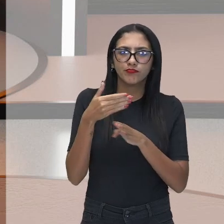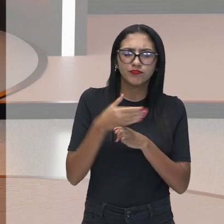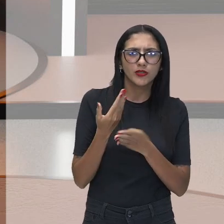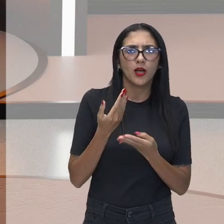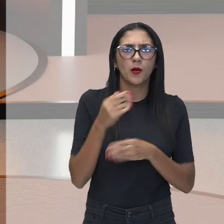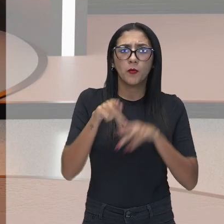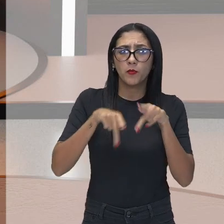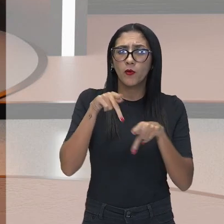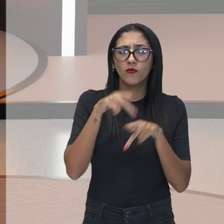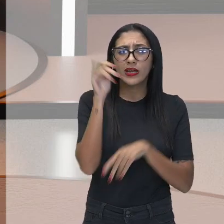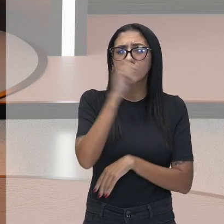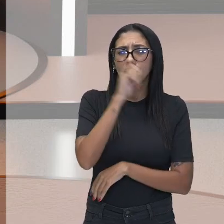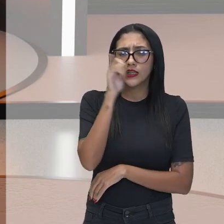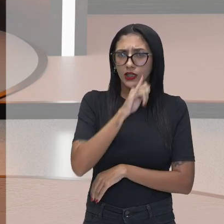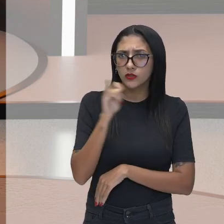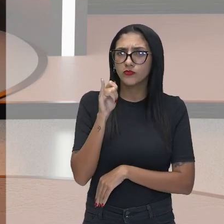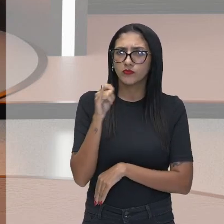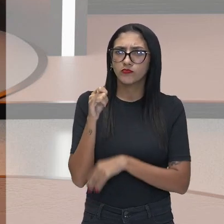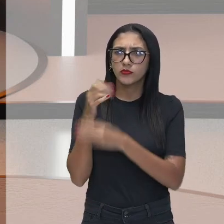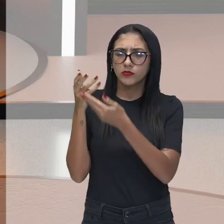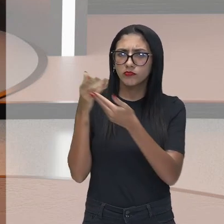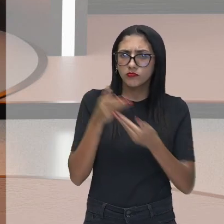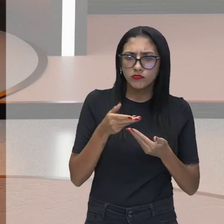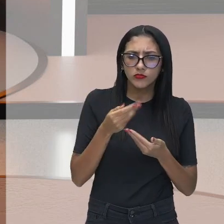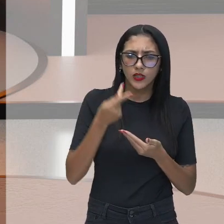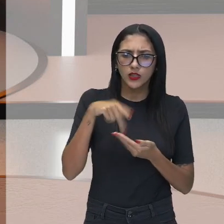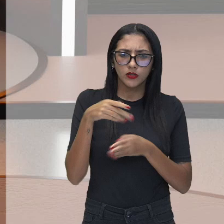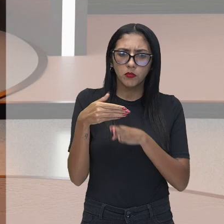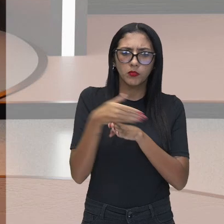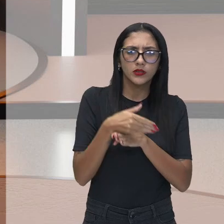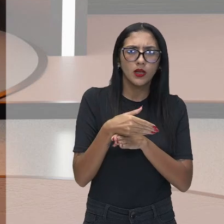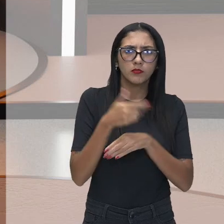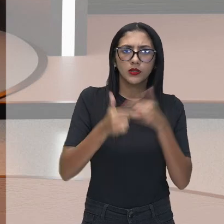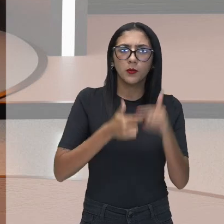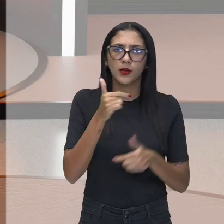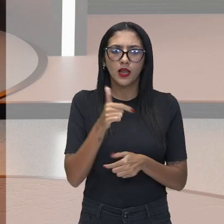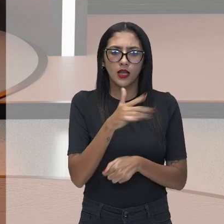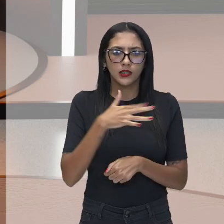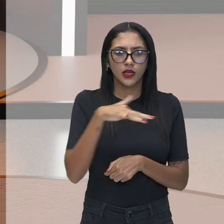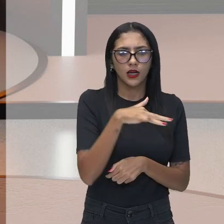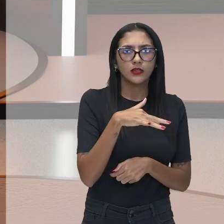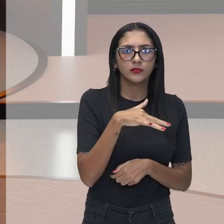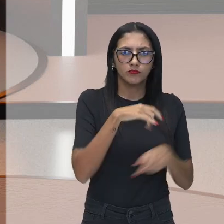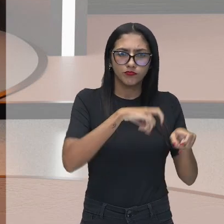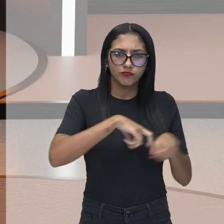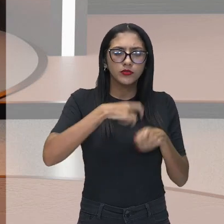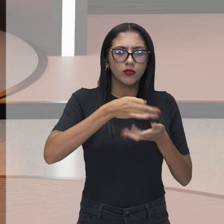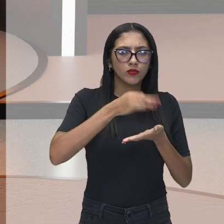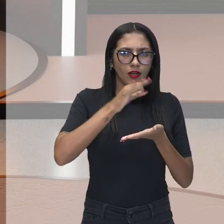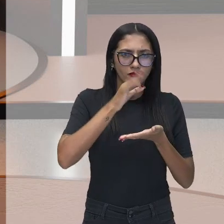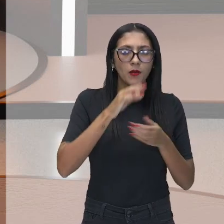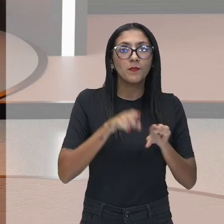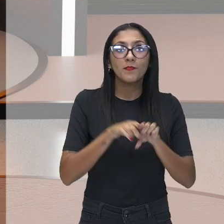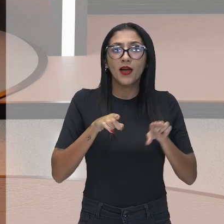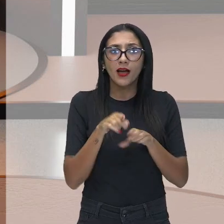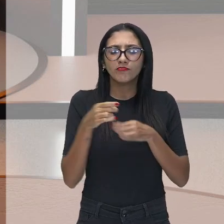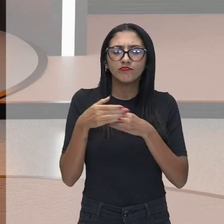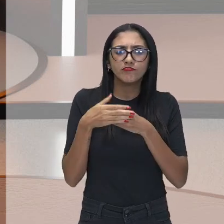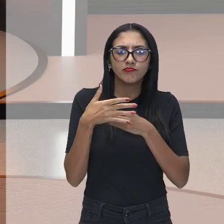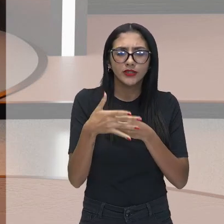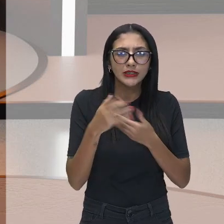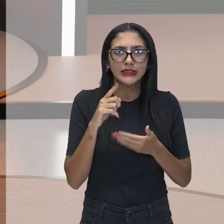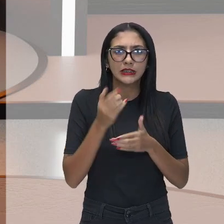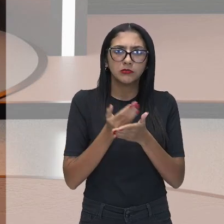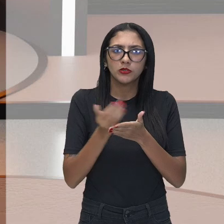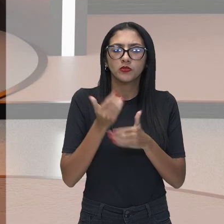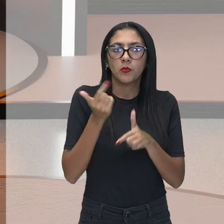italianos, né? Que vinham para trabalhar nos grandes cafezais. Mas, claro que isso vai ter os seus problemas, que a gente não tem como